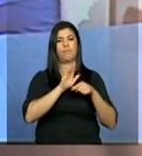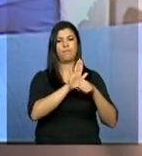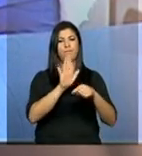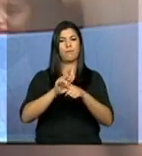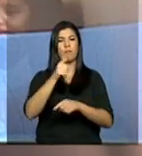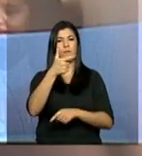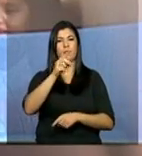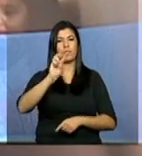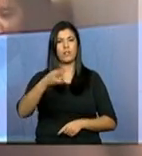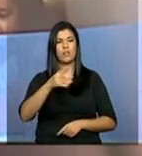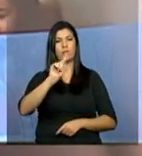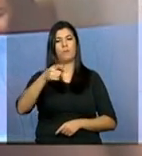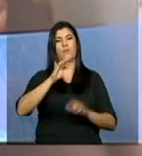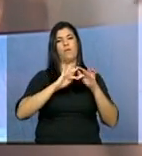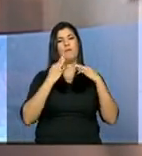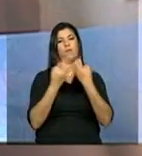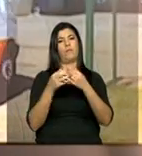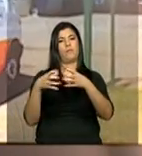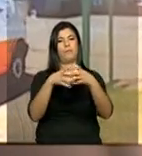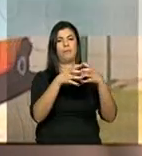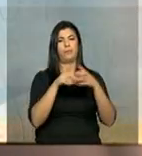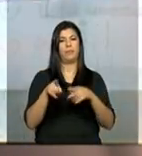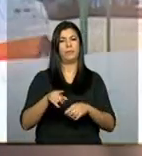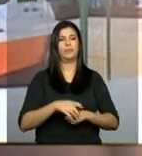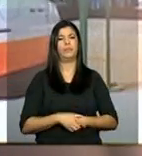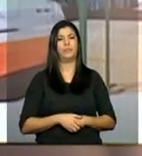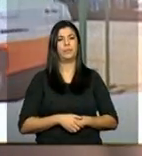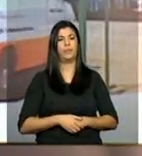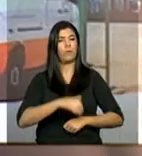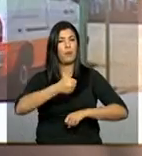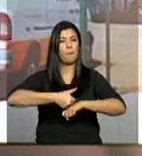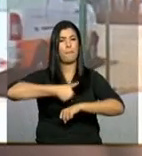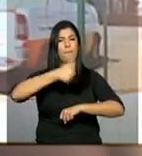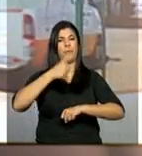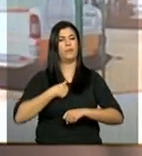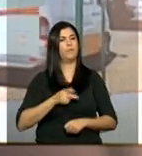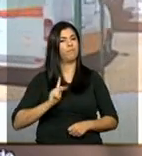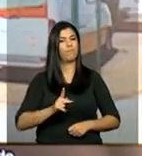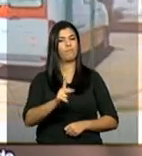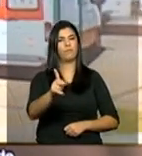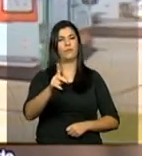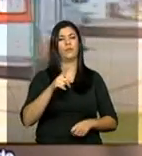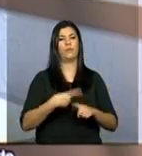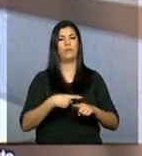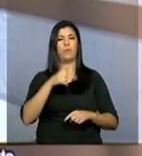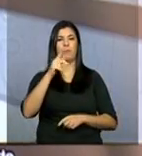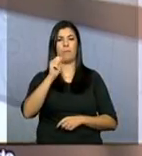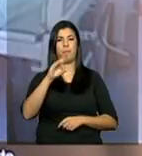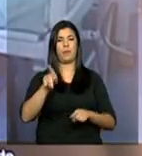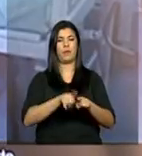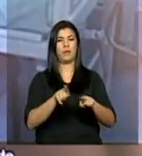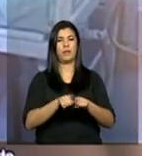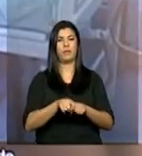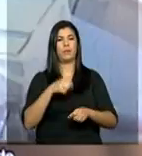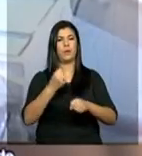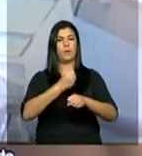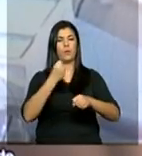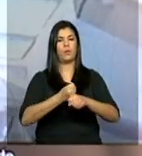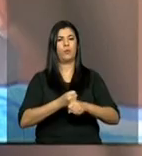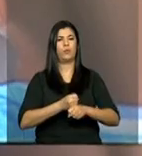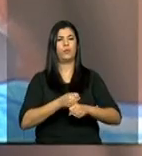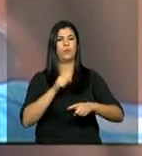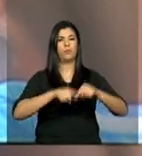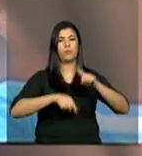23 mil famílias da região. As melhorias não param. O PAC também constrói equipamentos de